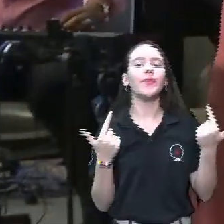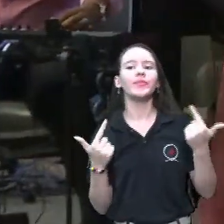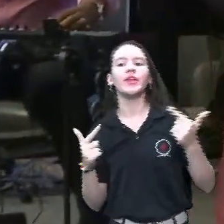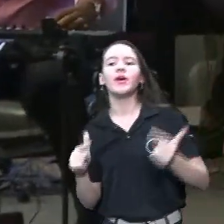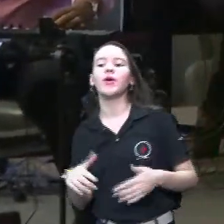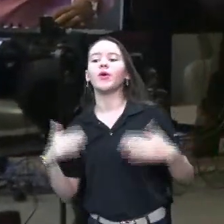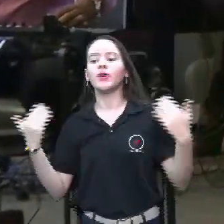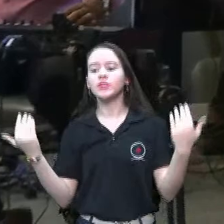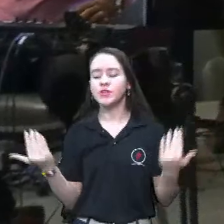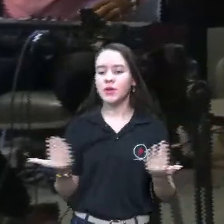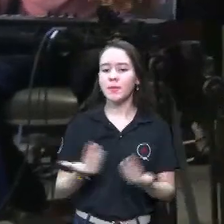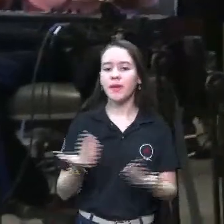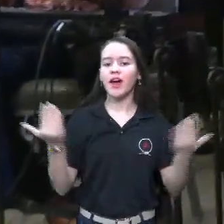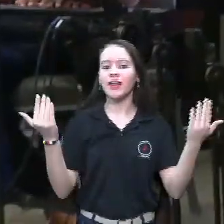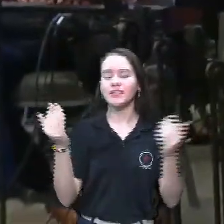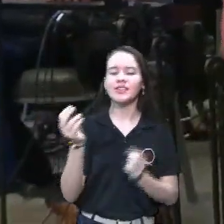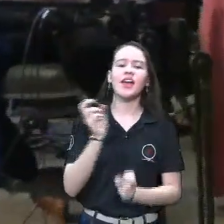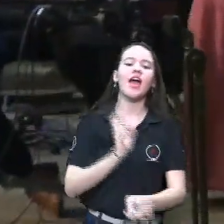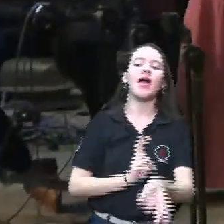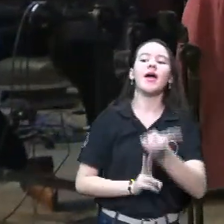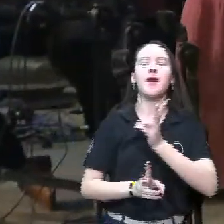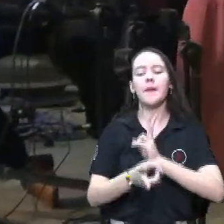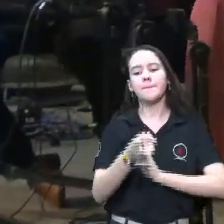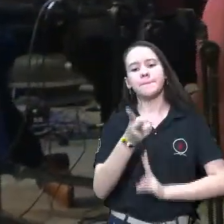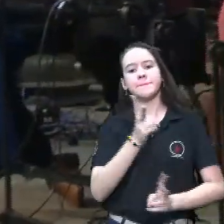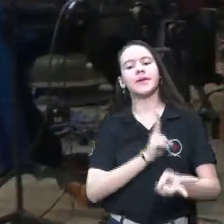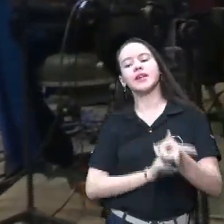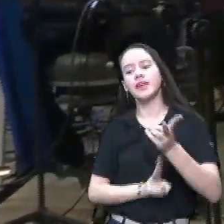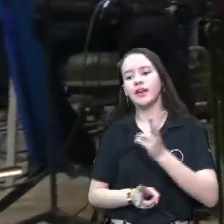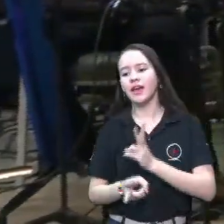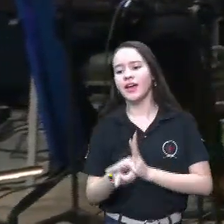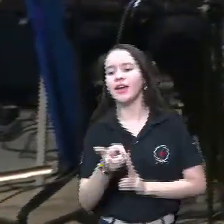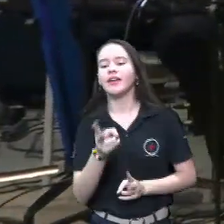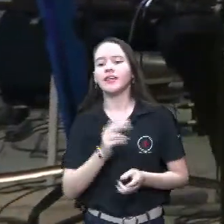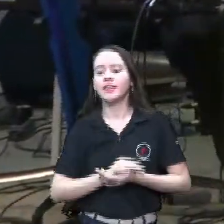inigualável, hoje pra sempre